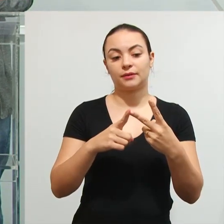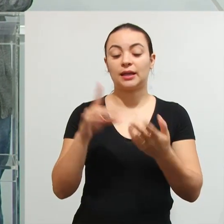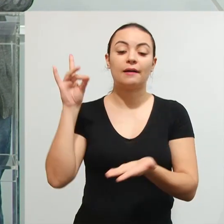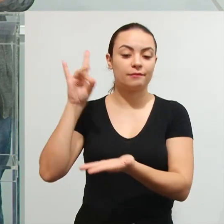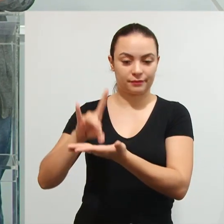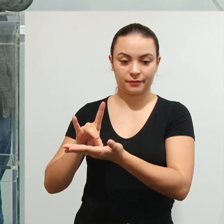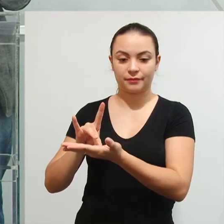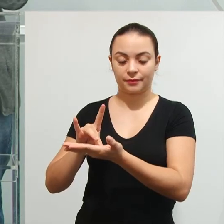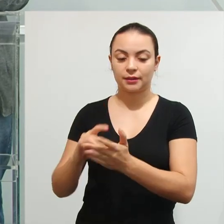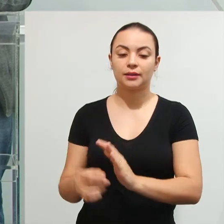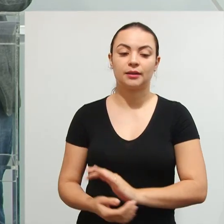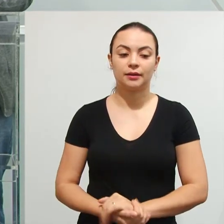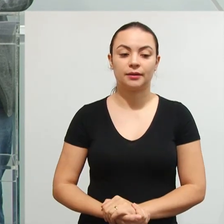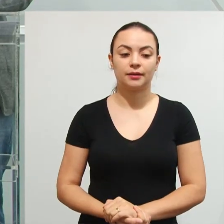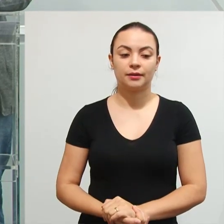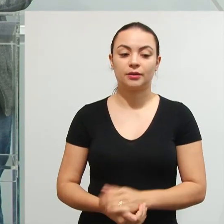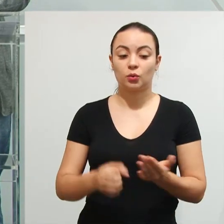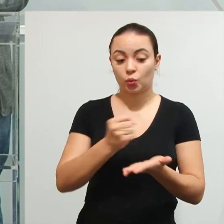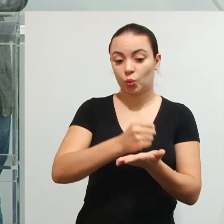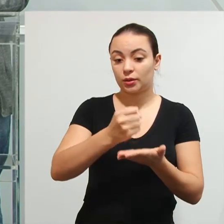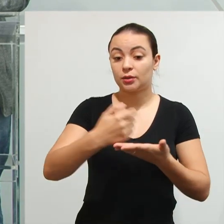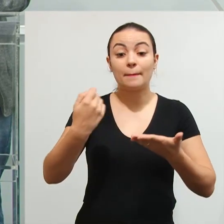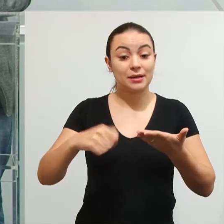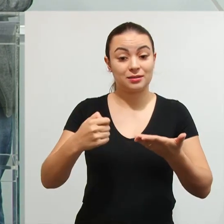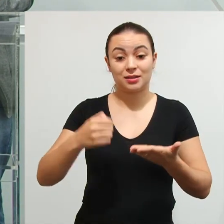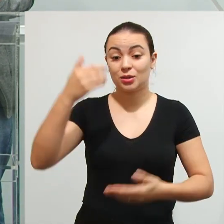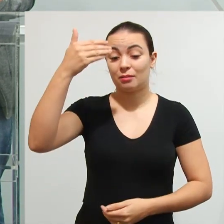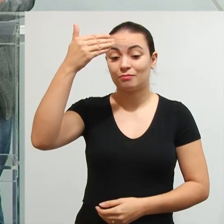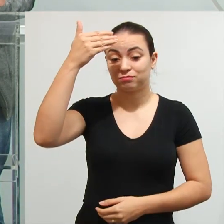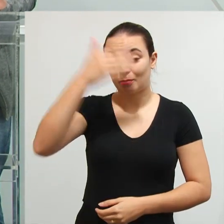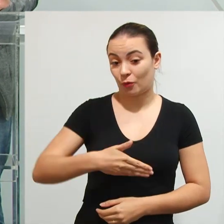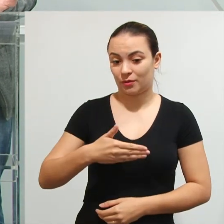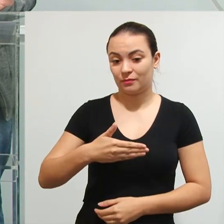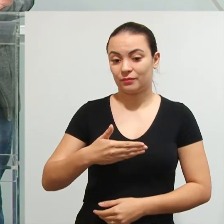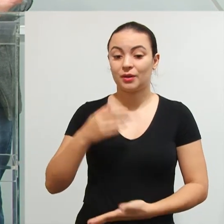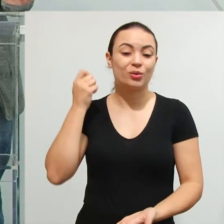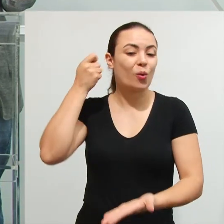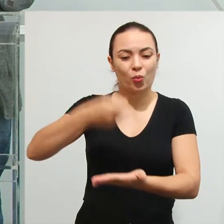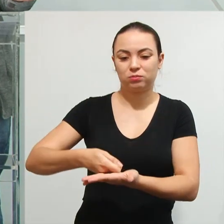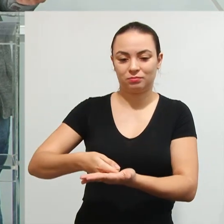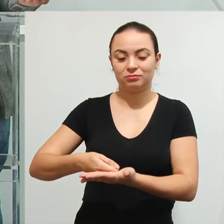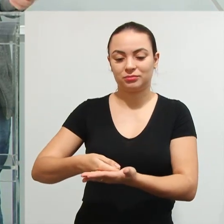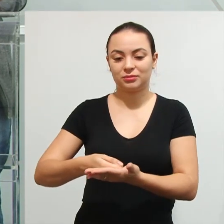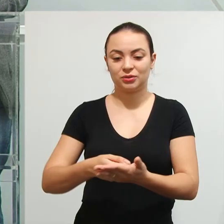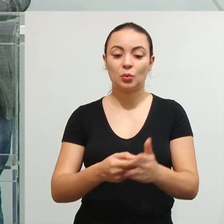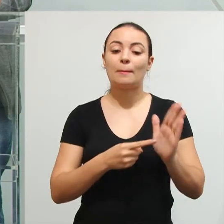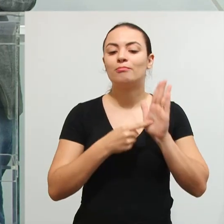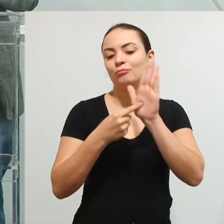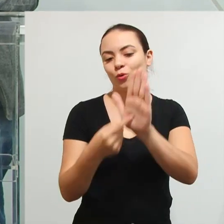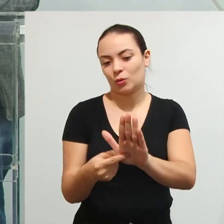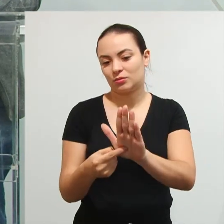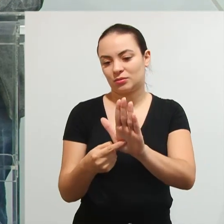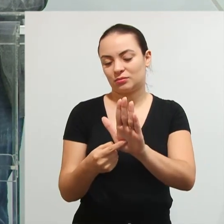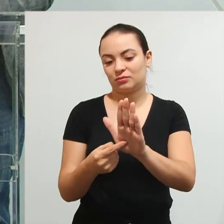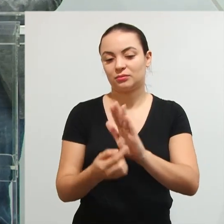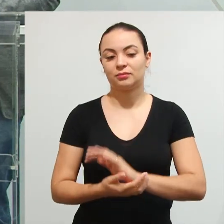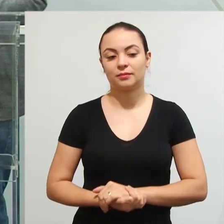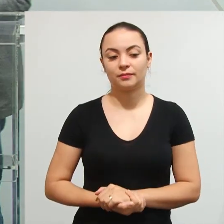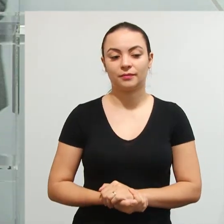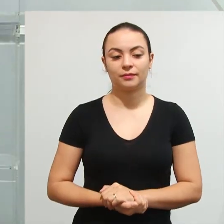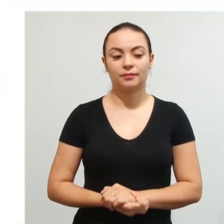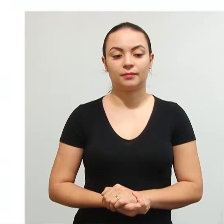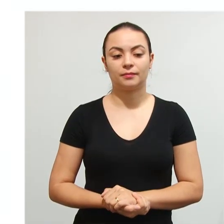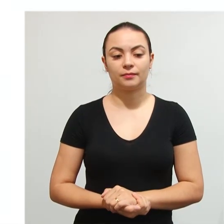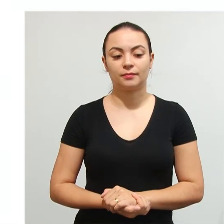nominal mas em algum lugar do contrato vai ter que estar falando olha taxa efetiva que foi cobra é de tantos por cento ok